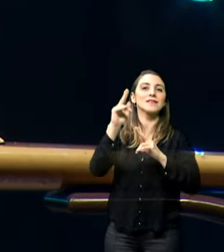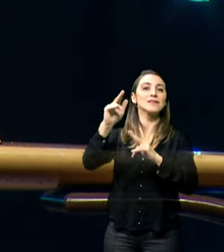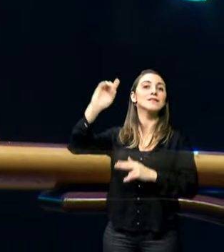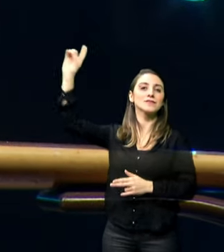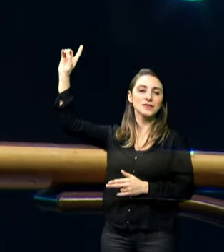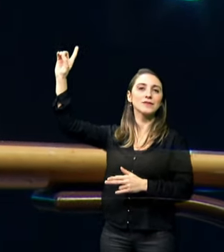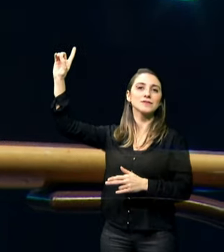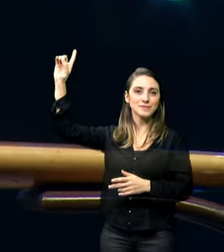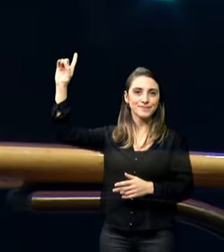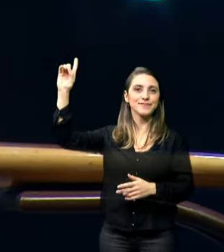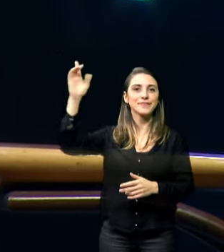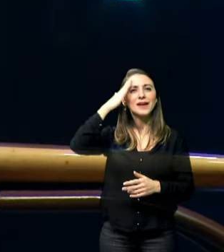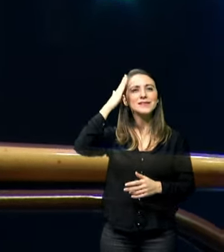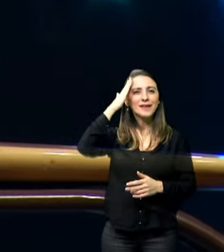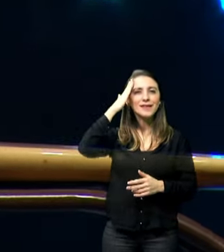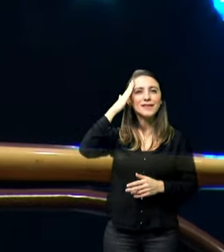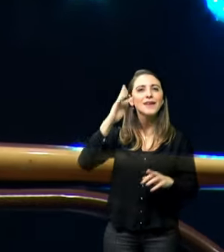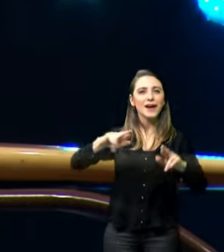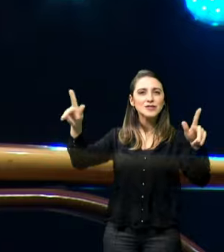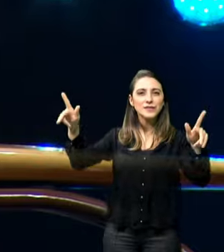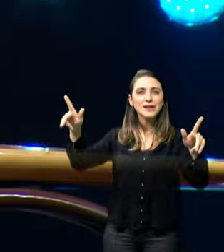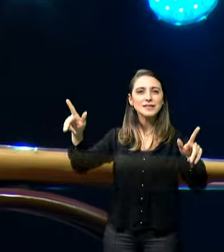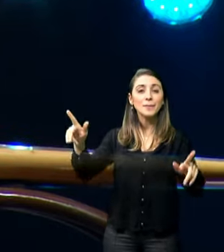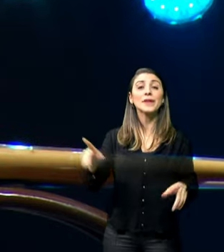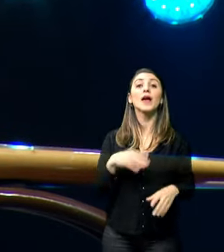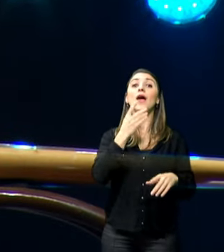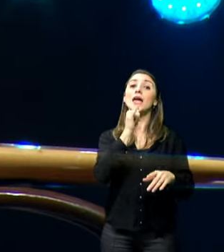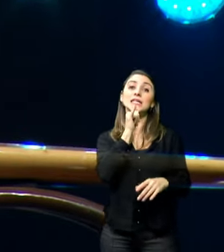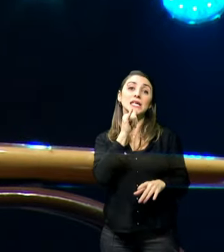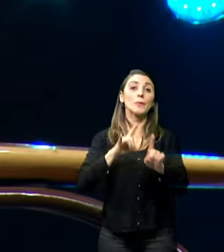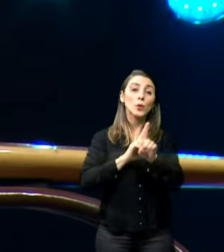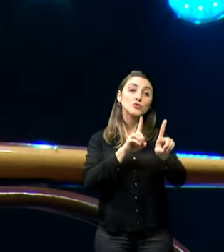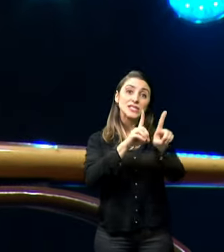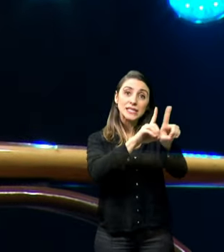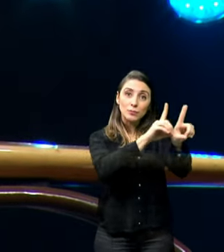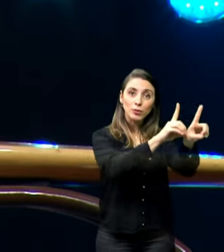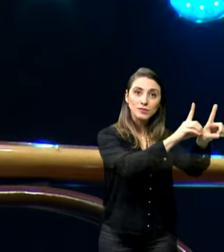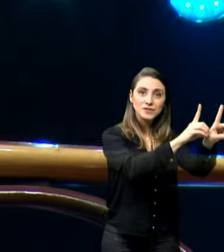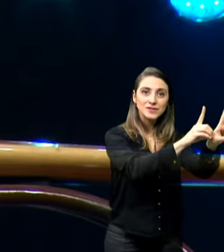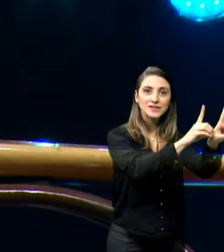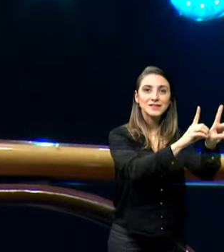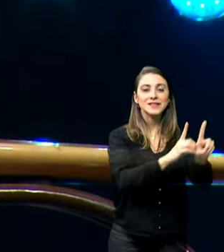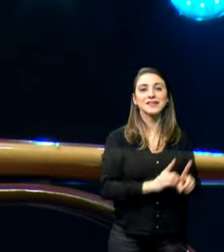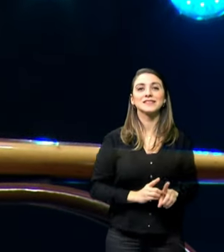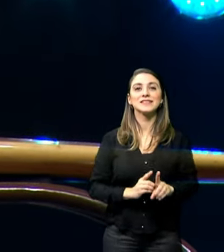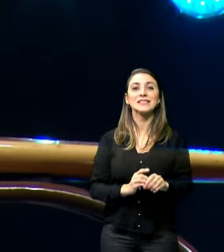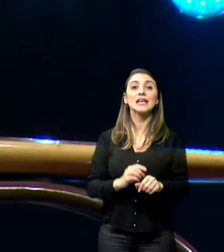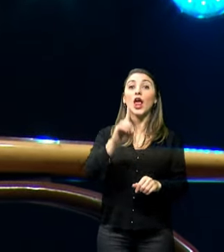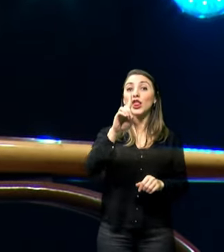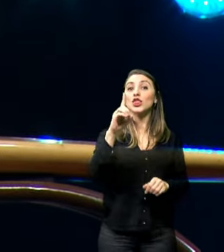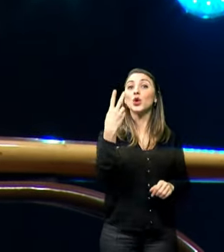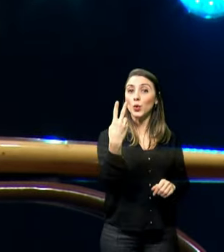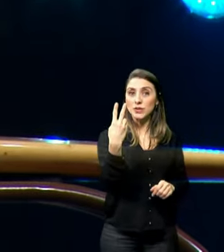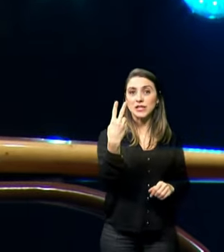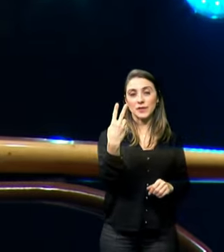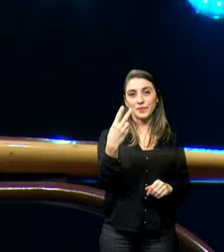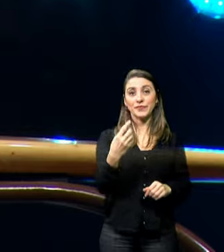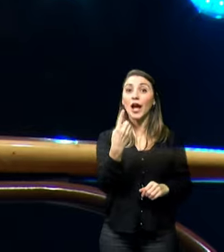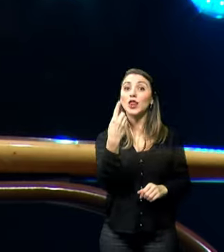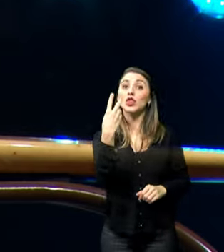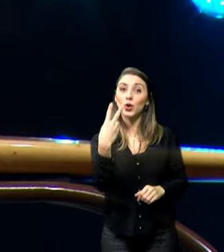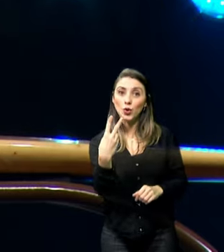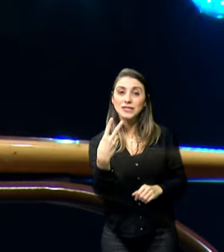Discípulos, 12. Dos